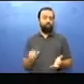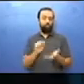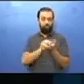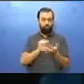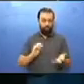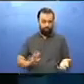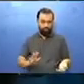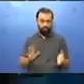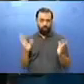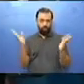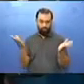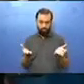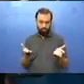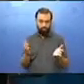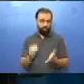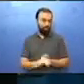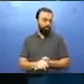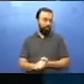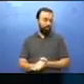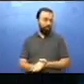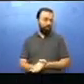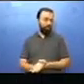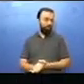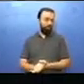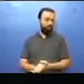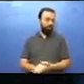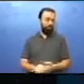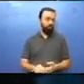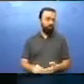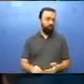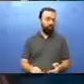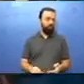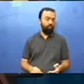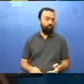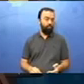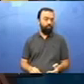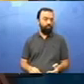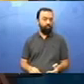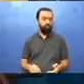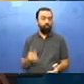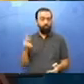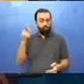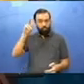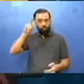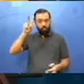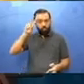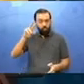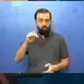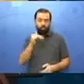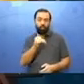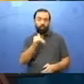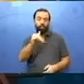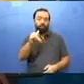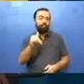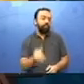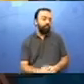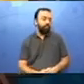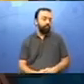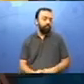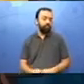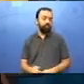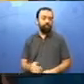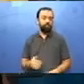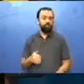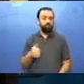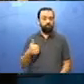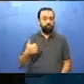finalzinho da apostila, em casa 4. Vejam comigo. Contando a história. Atividade número 1 diz assim: conte